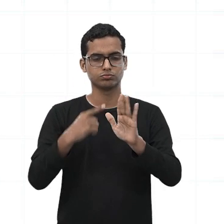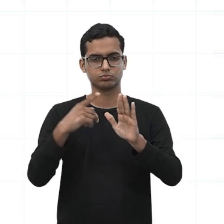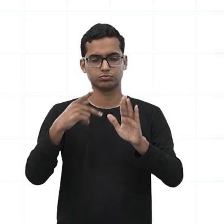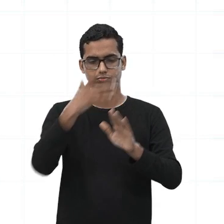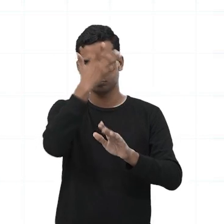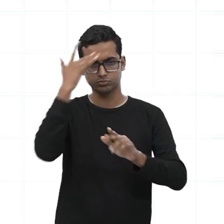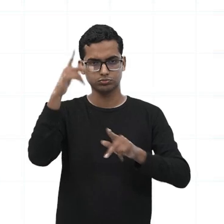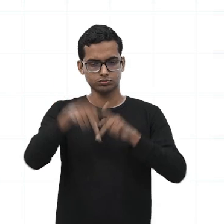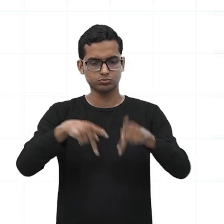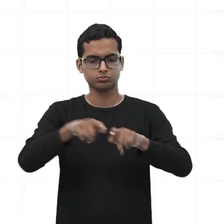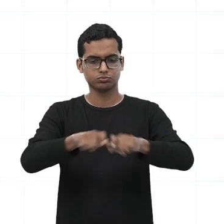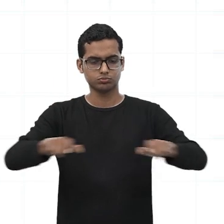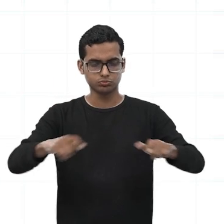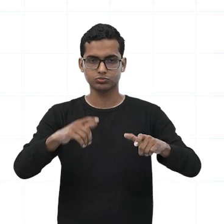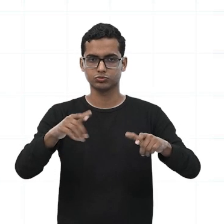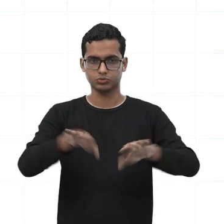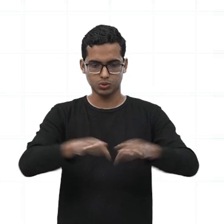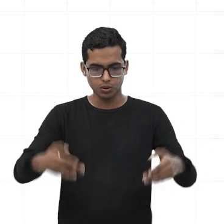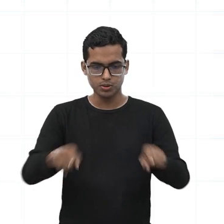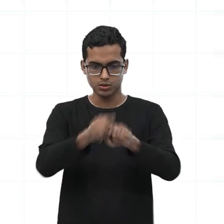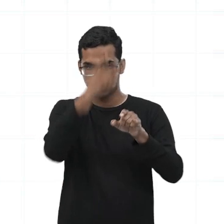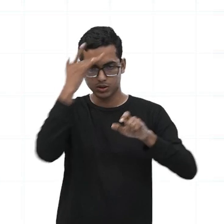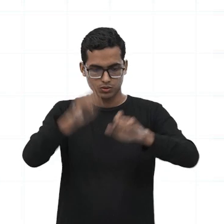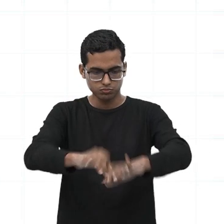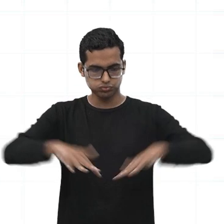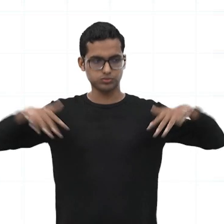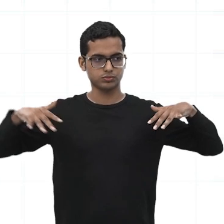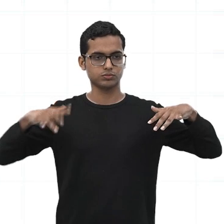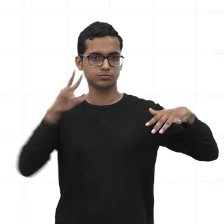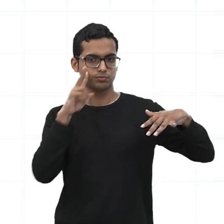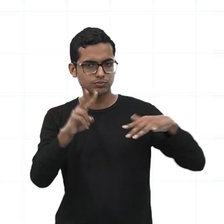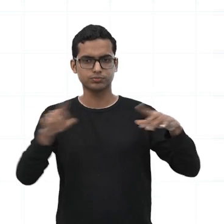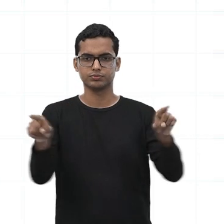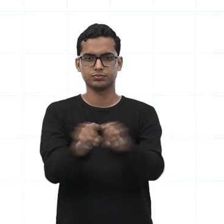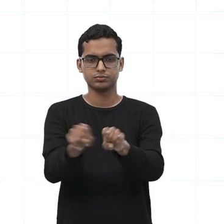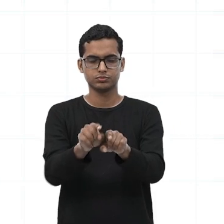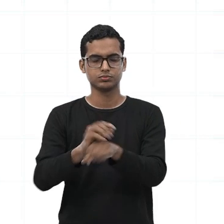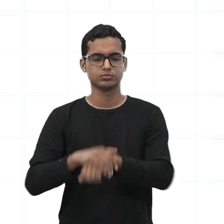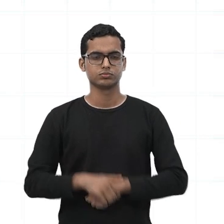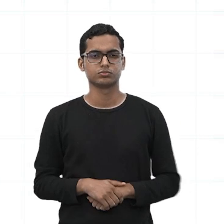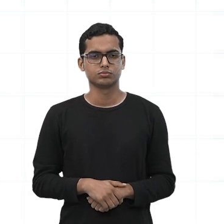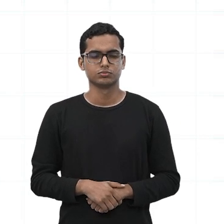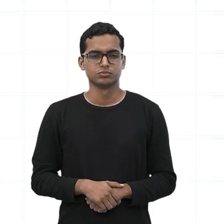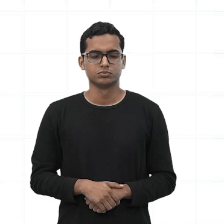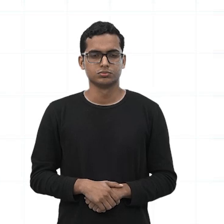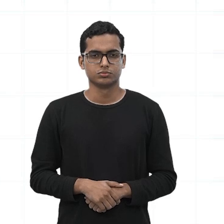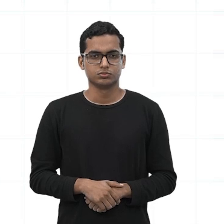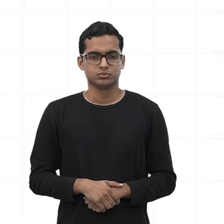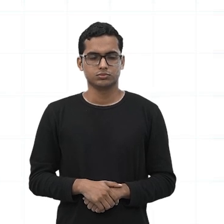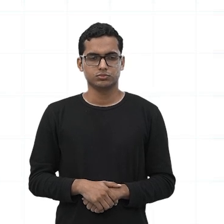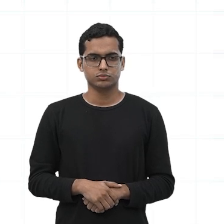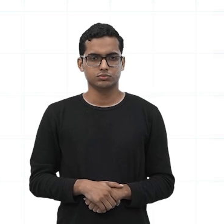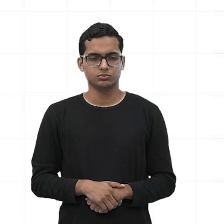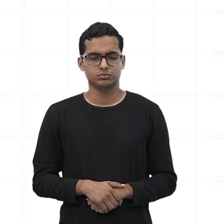da obra ao público. Então, os personagens